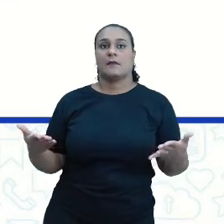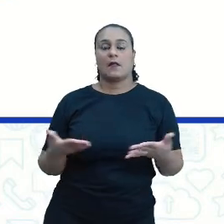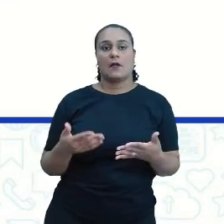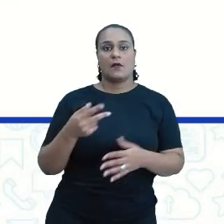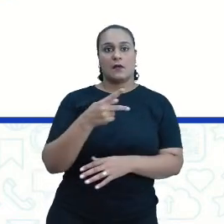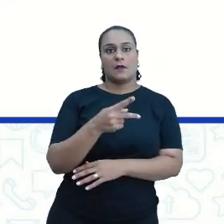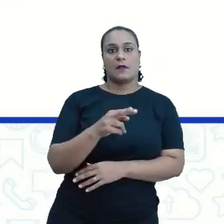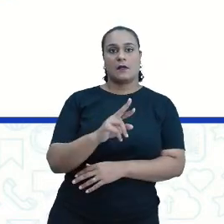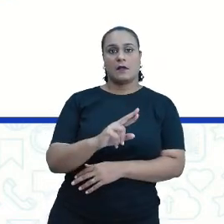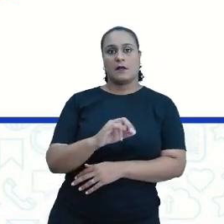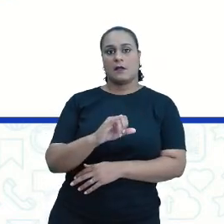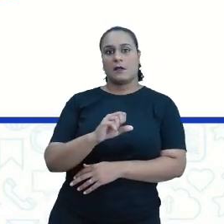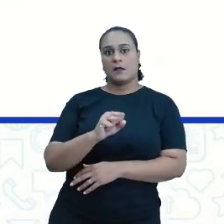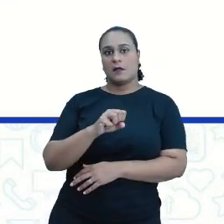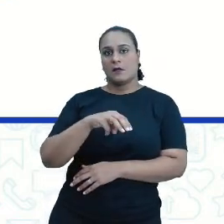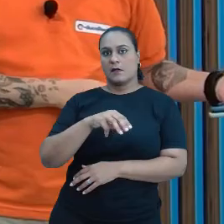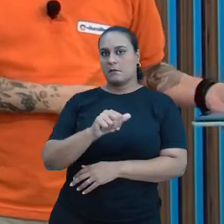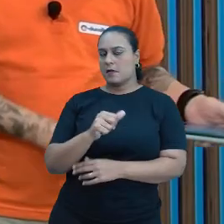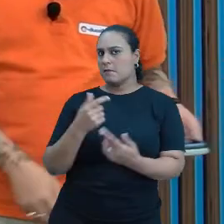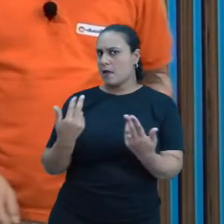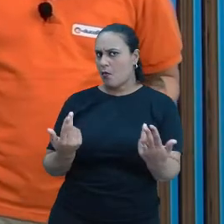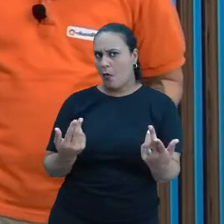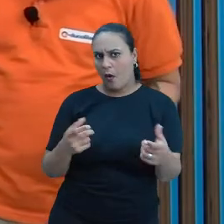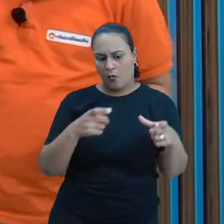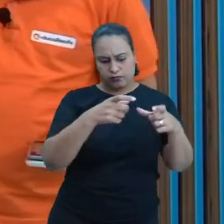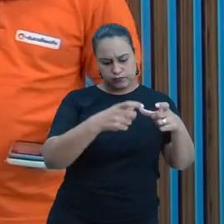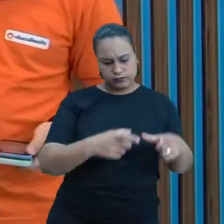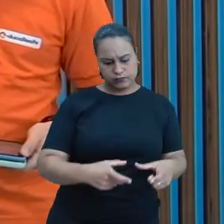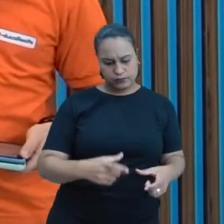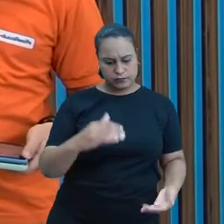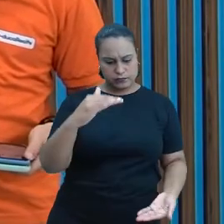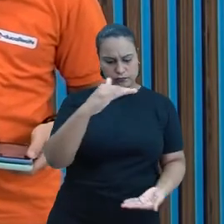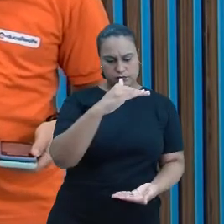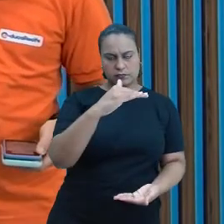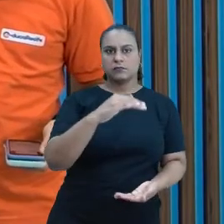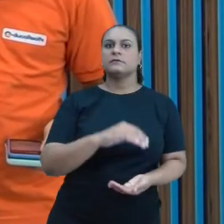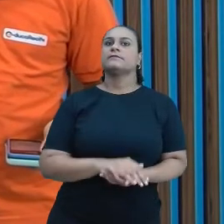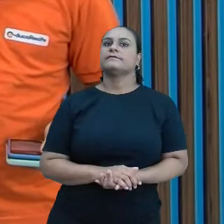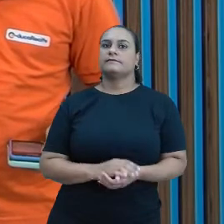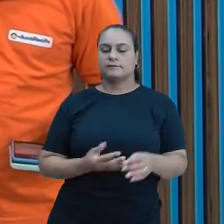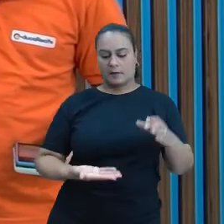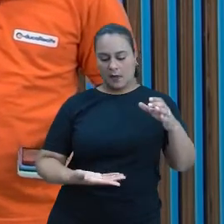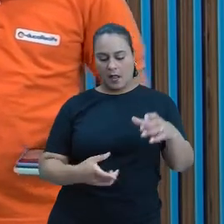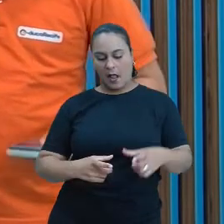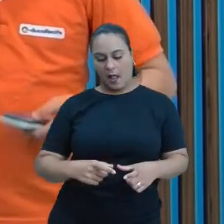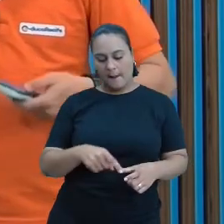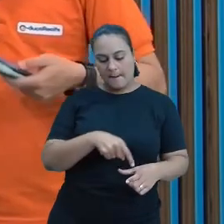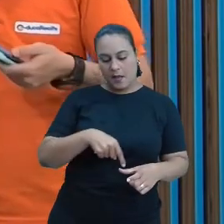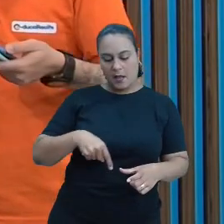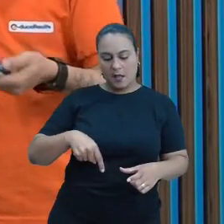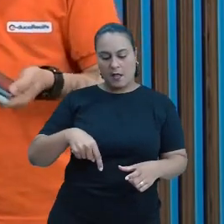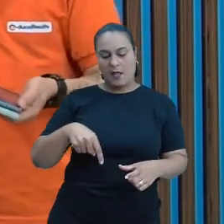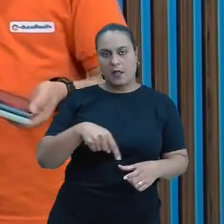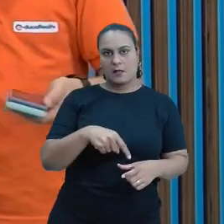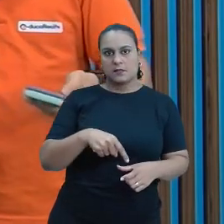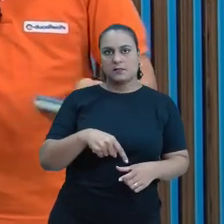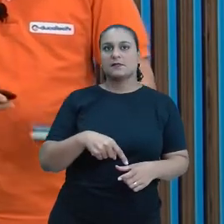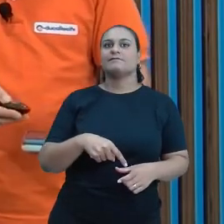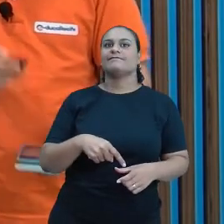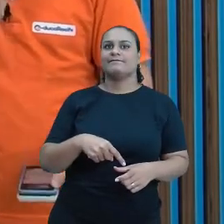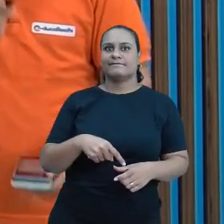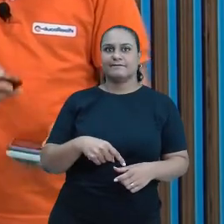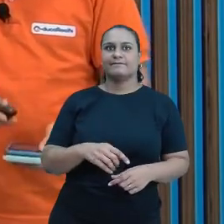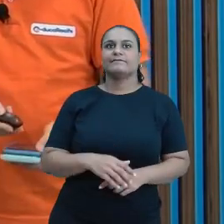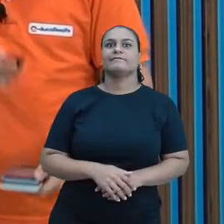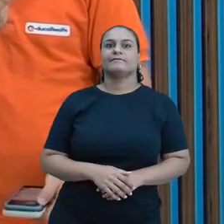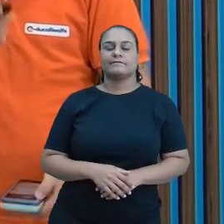o prisma é a mesma coisa que eu fiz com o cilindro. Espaço ocupado pela base, a altura vai coincidir